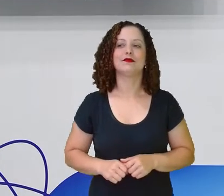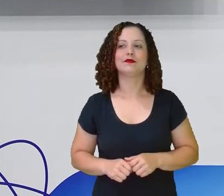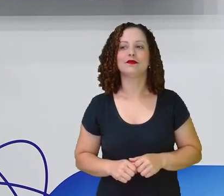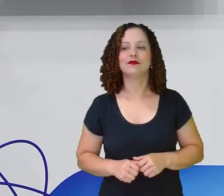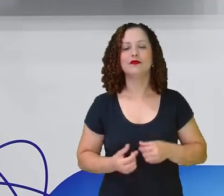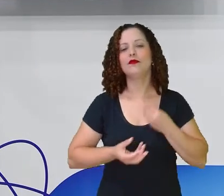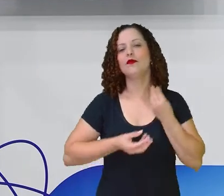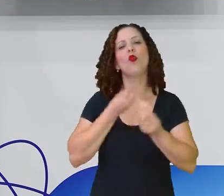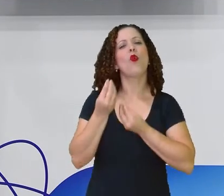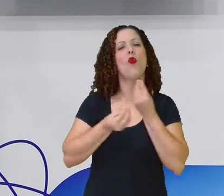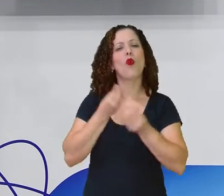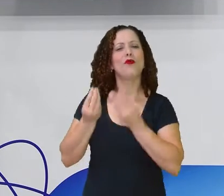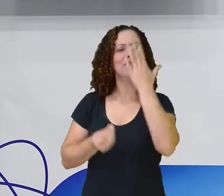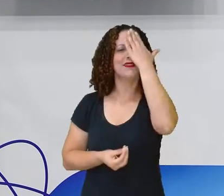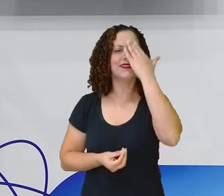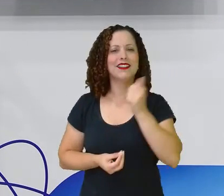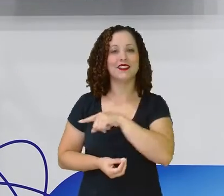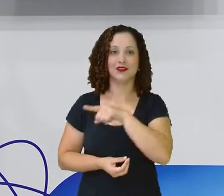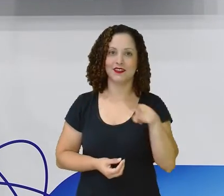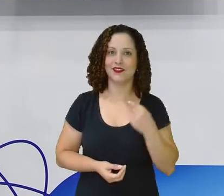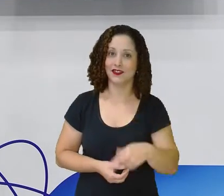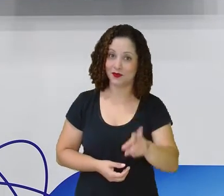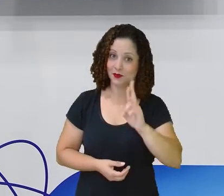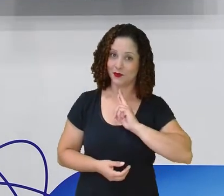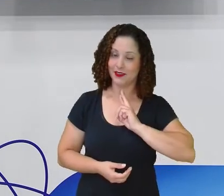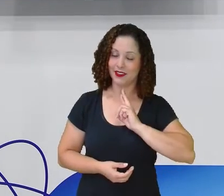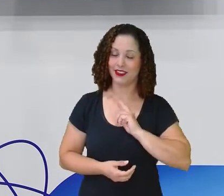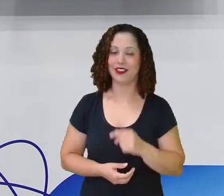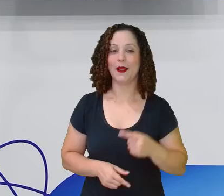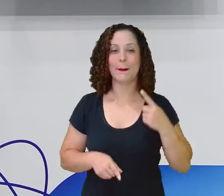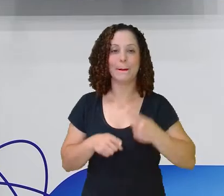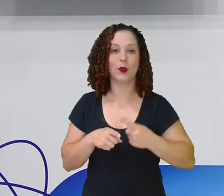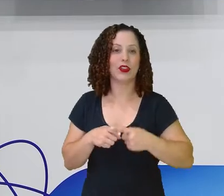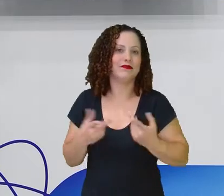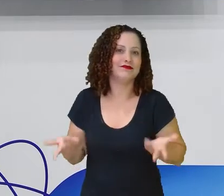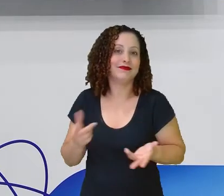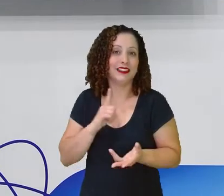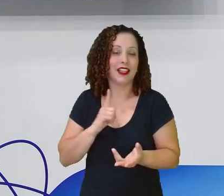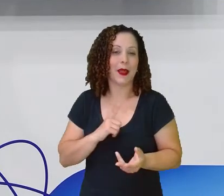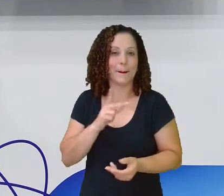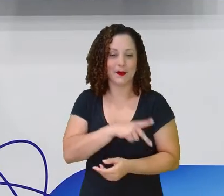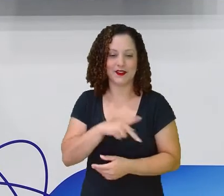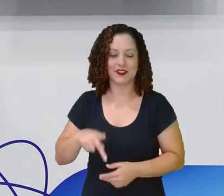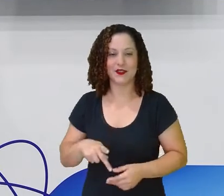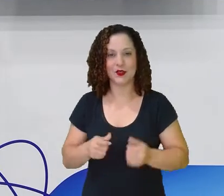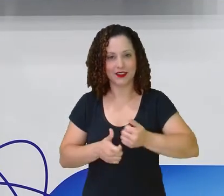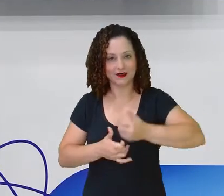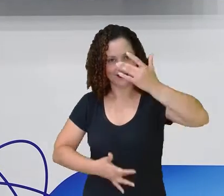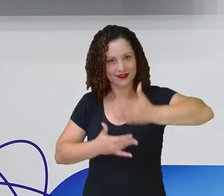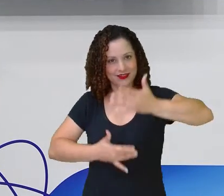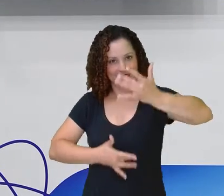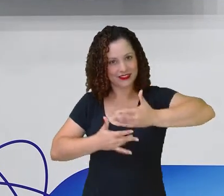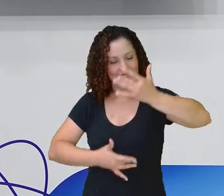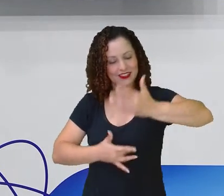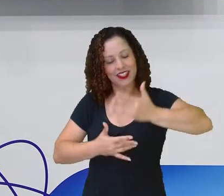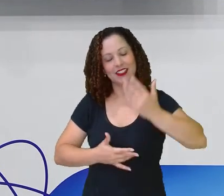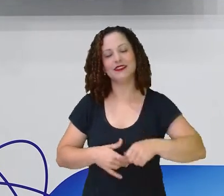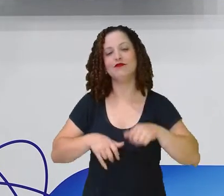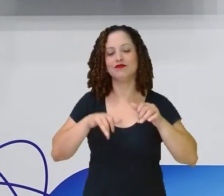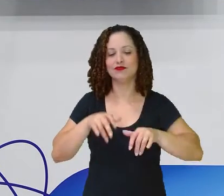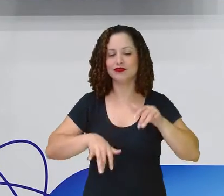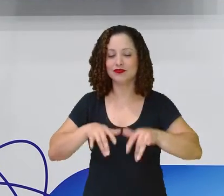vou saber que vocês estão respondendo? Eu vou saber porque a professora Kedma já está aqui no chat e vai passar para mim